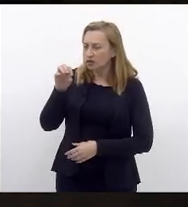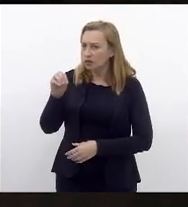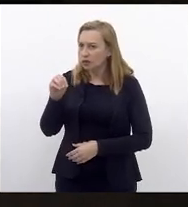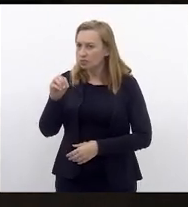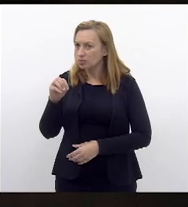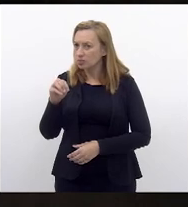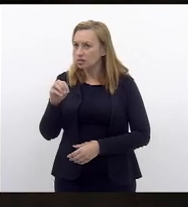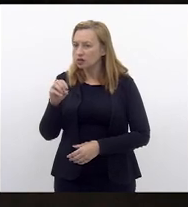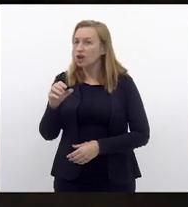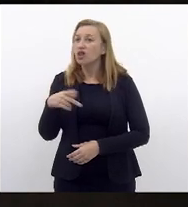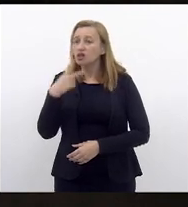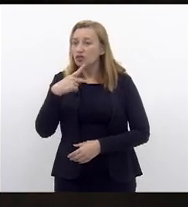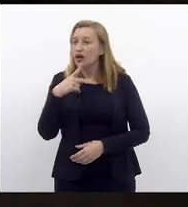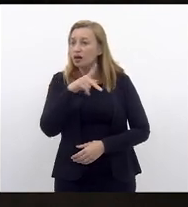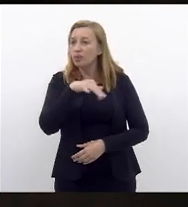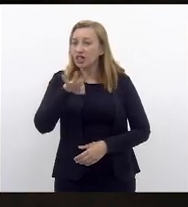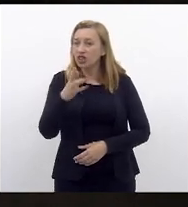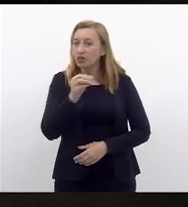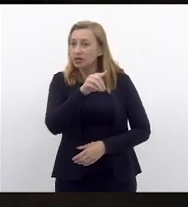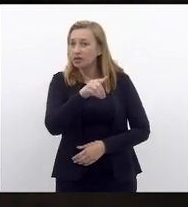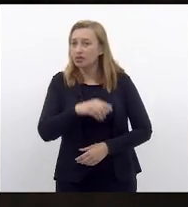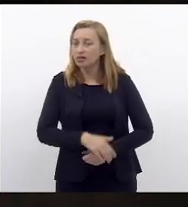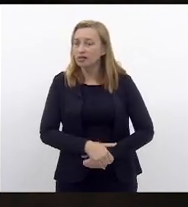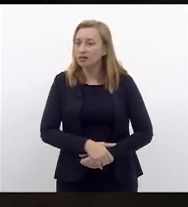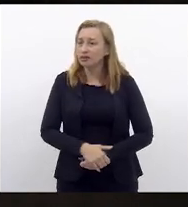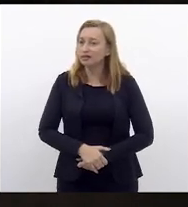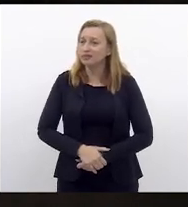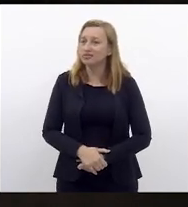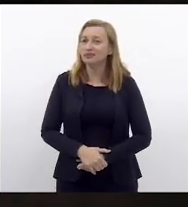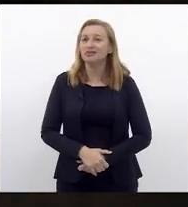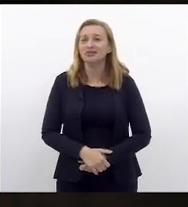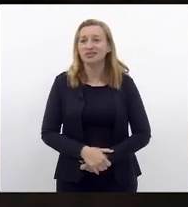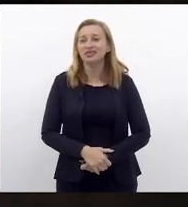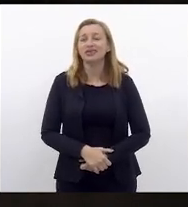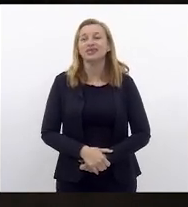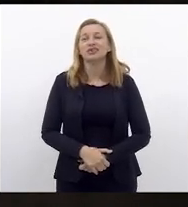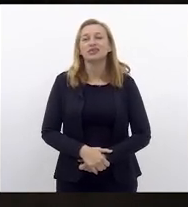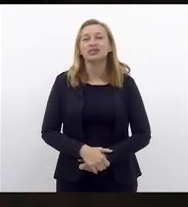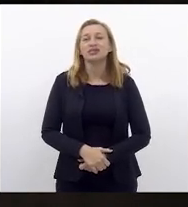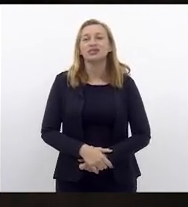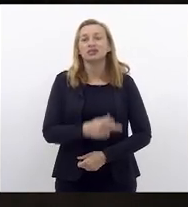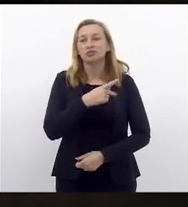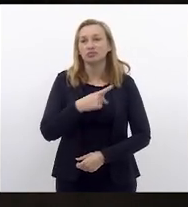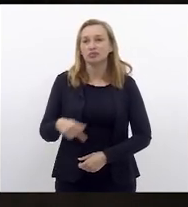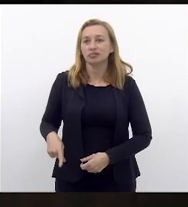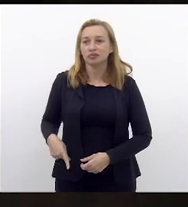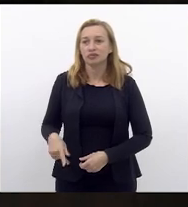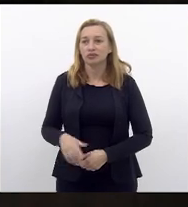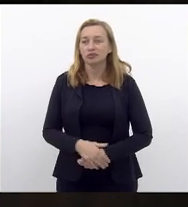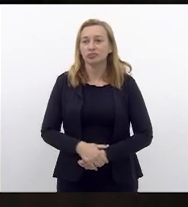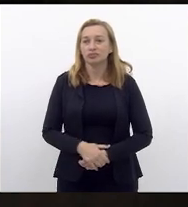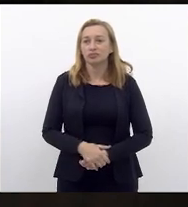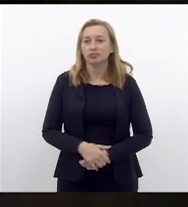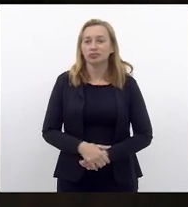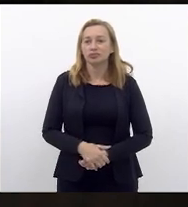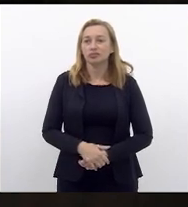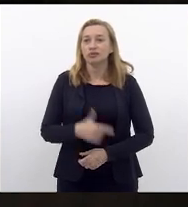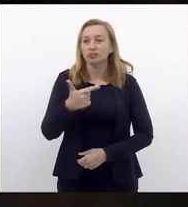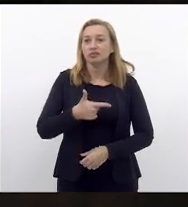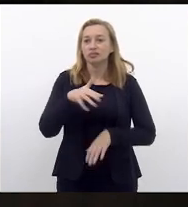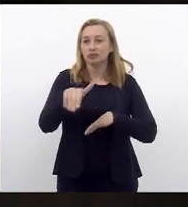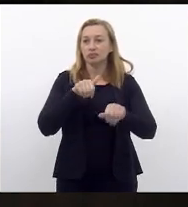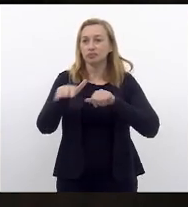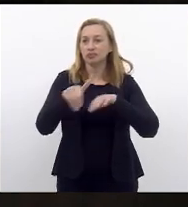com o Marquinhos aí. Já votou. Vai. A presidência vai conceder a segunda